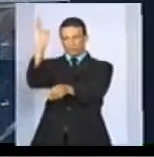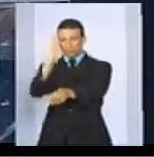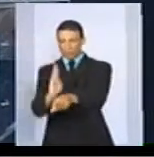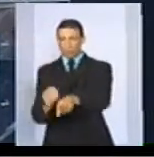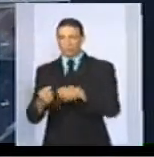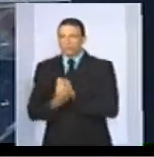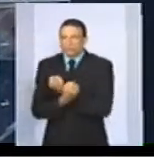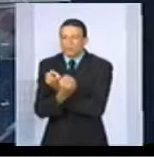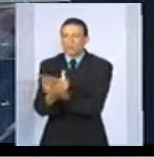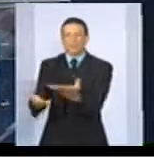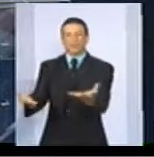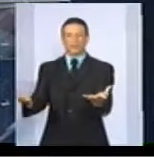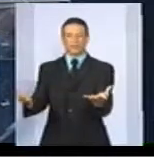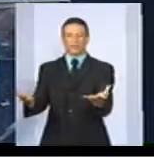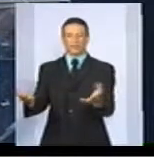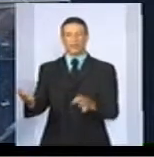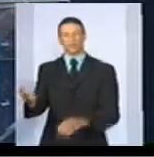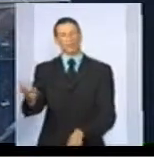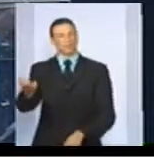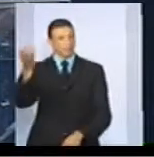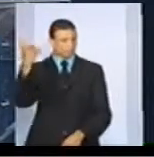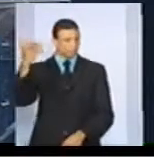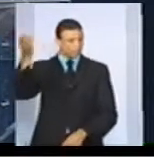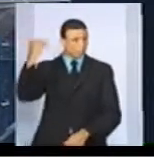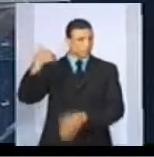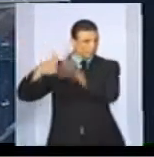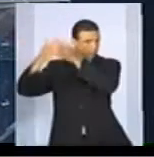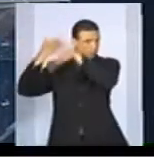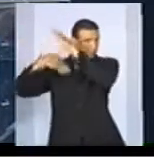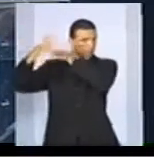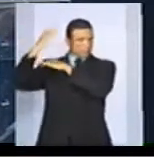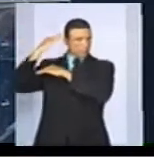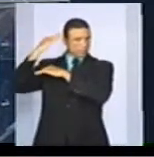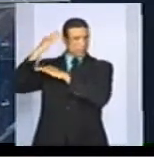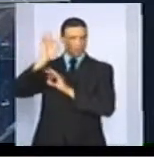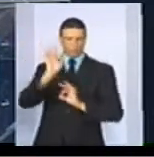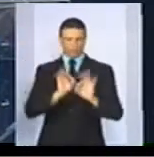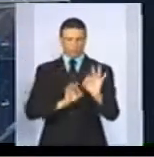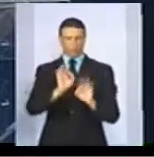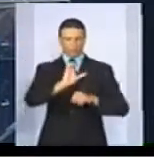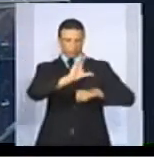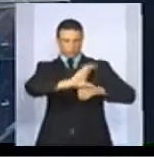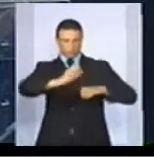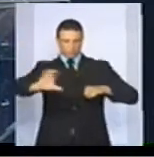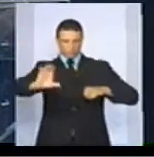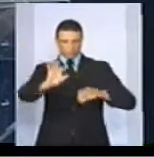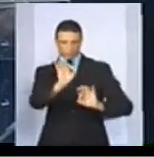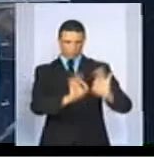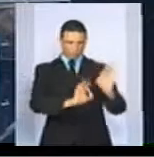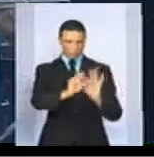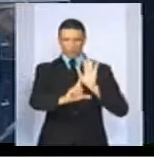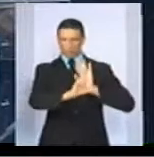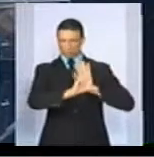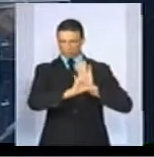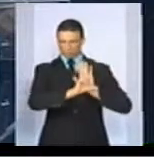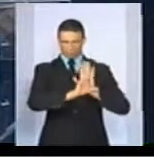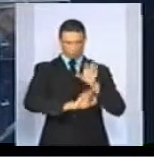brasileiro Houve tempos em que a o controle da constitucionalidad das